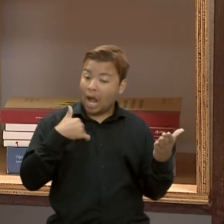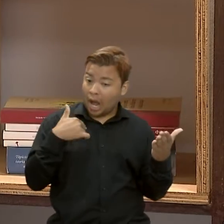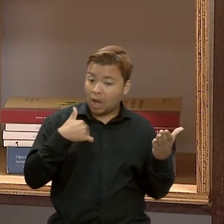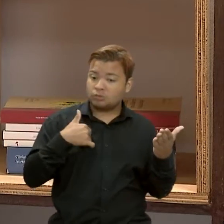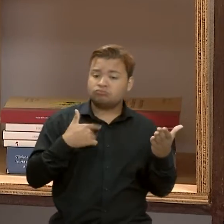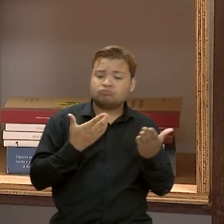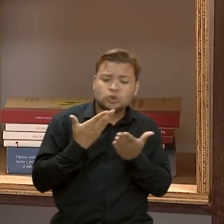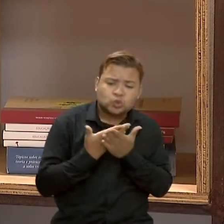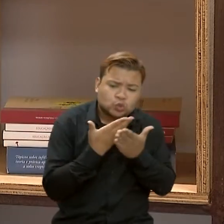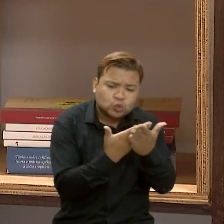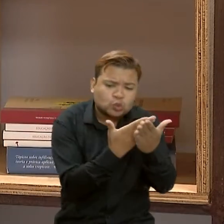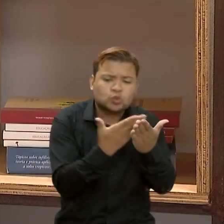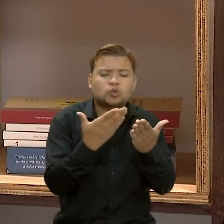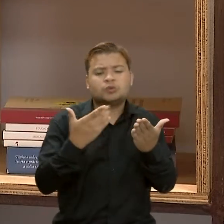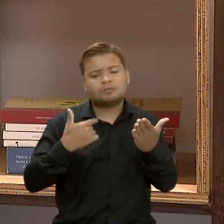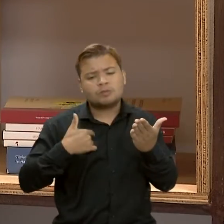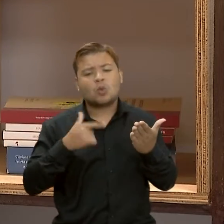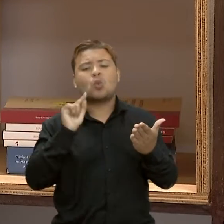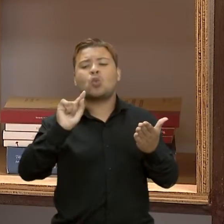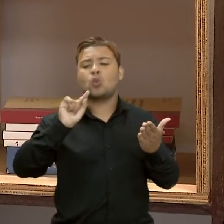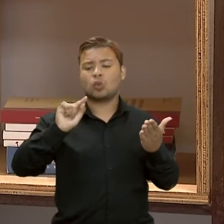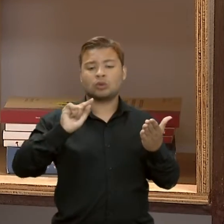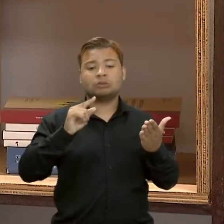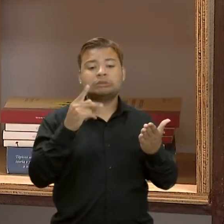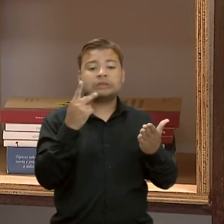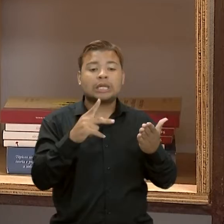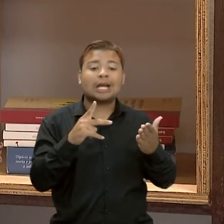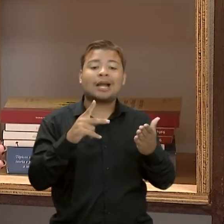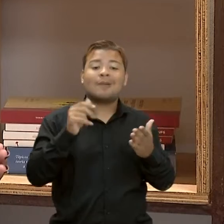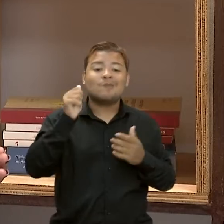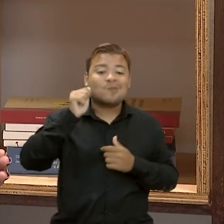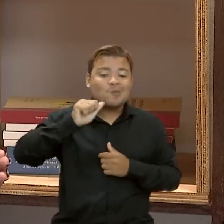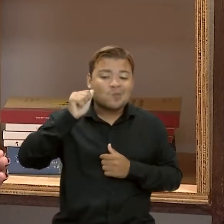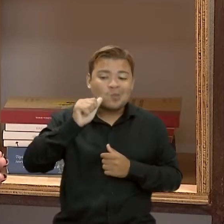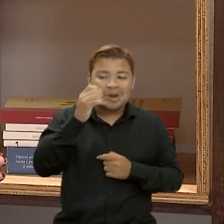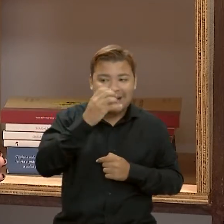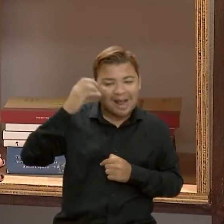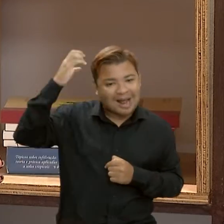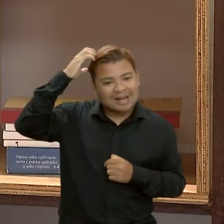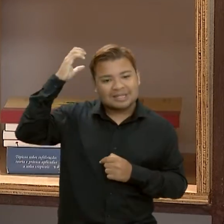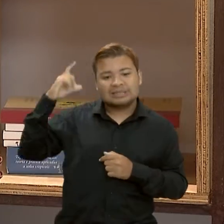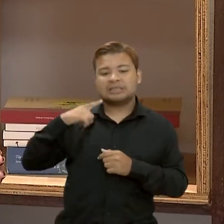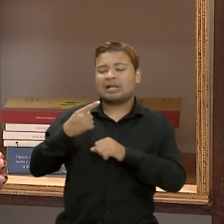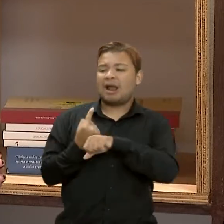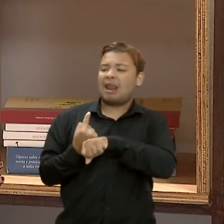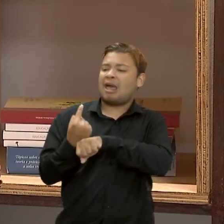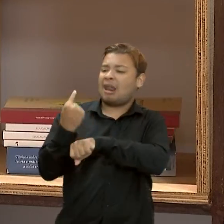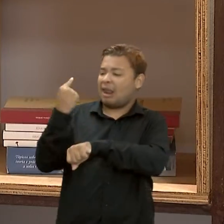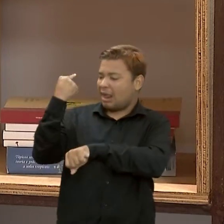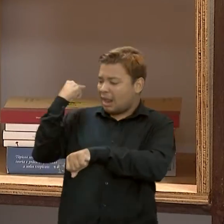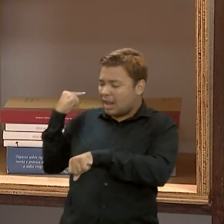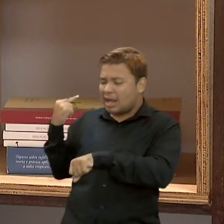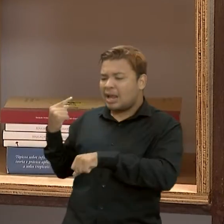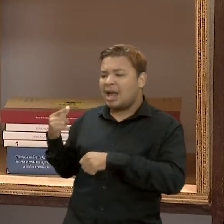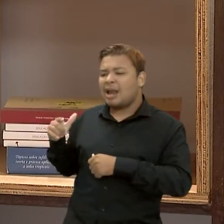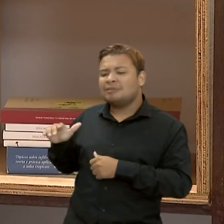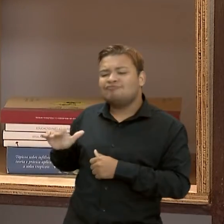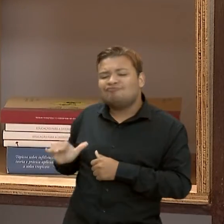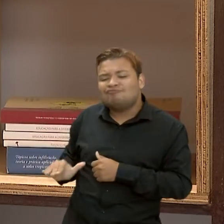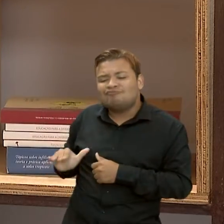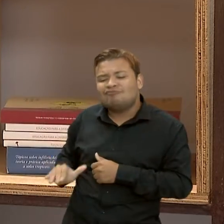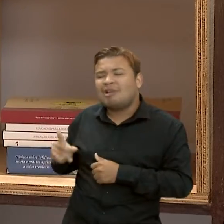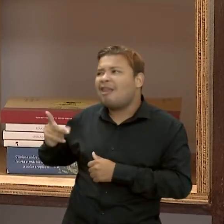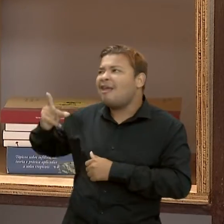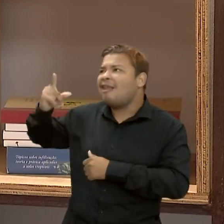eu faço uma trajetória da infância longínqua, que aí já é um verso da poesia de Cora Coralina,